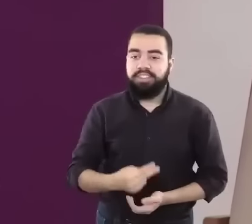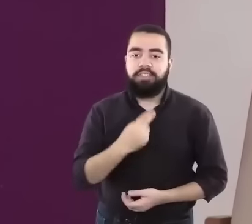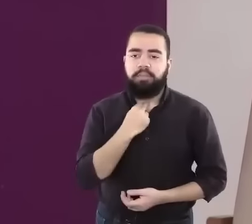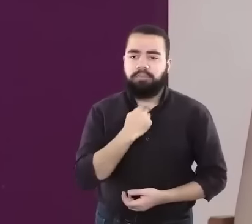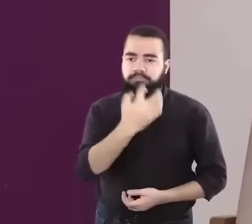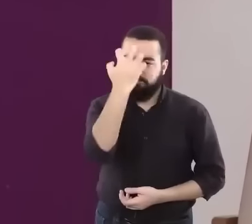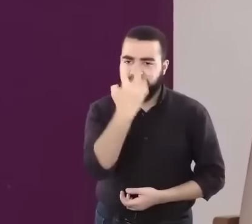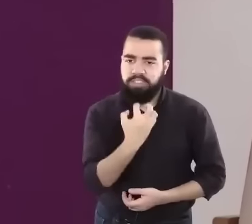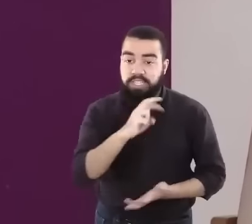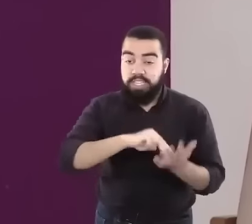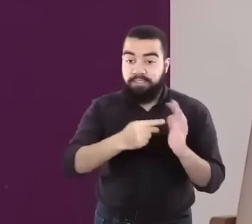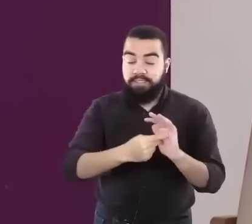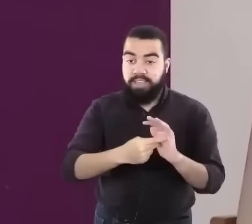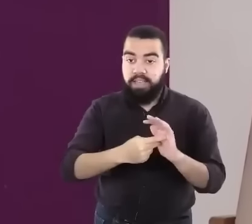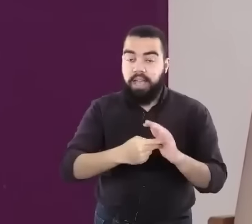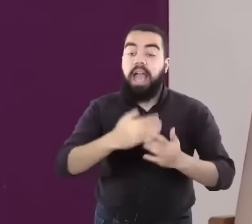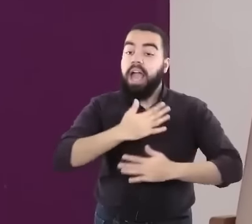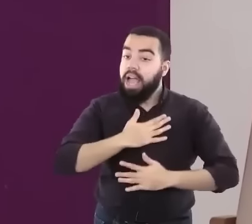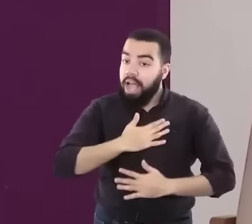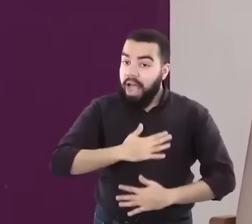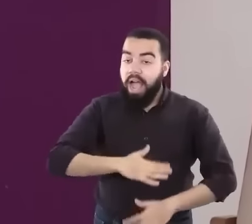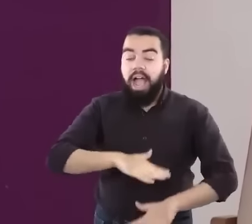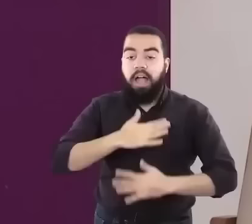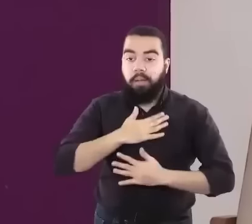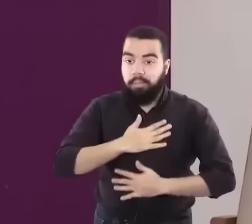cabeça não se